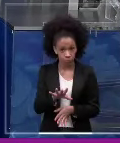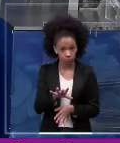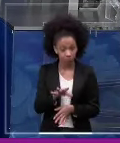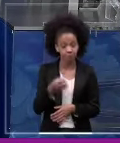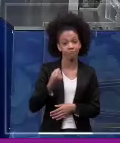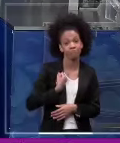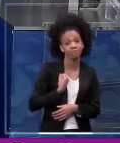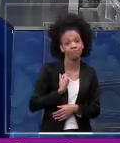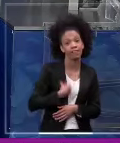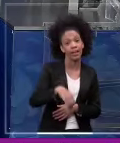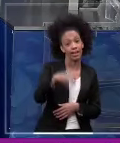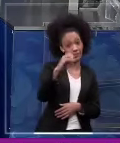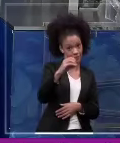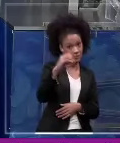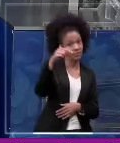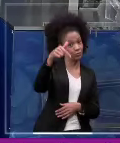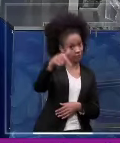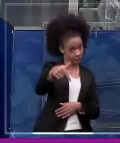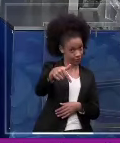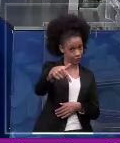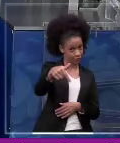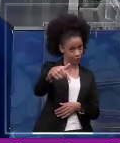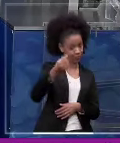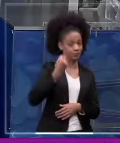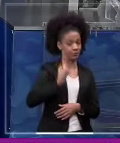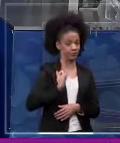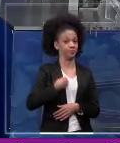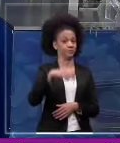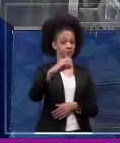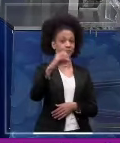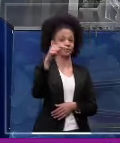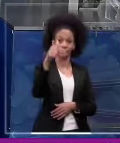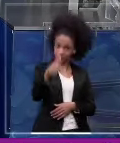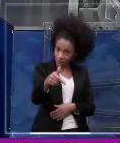número 07. Preta, 07.